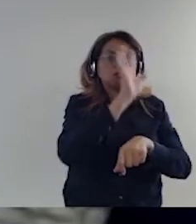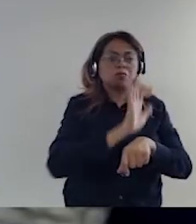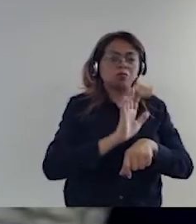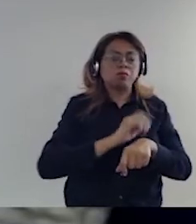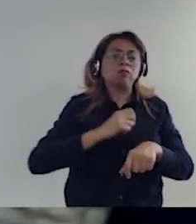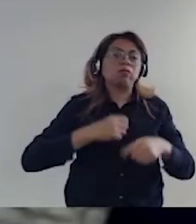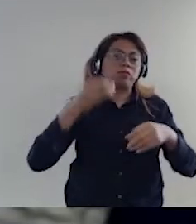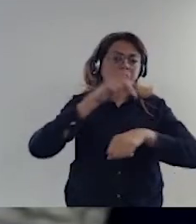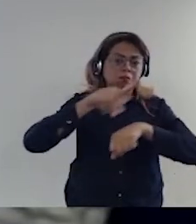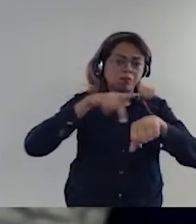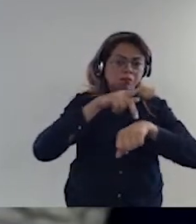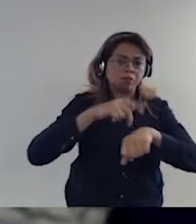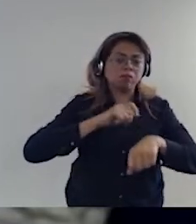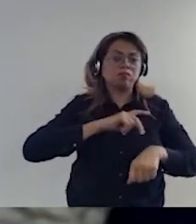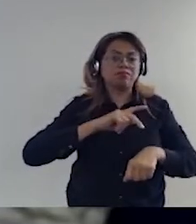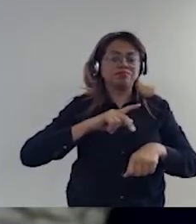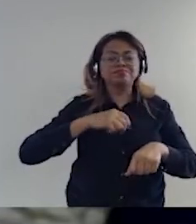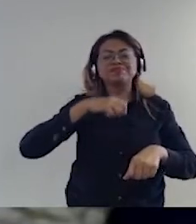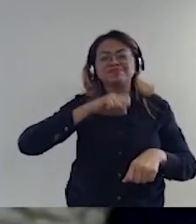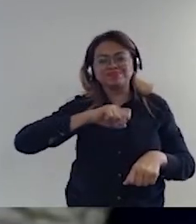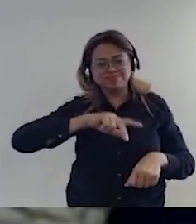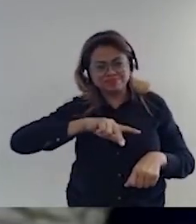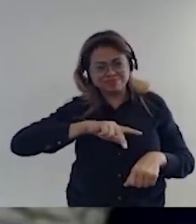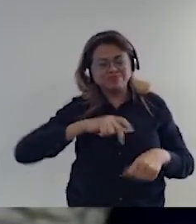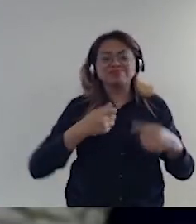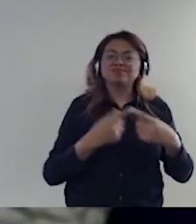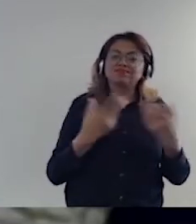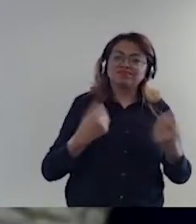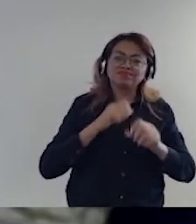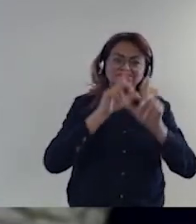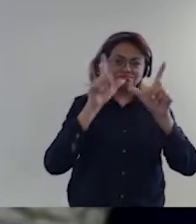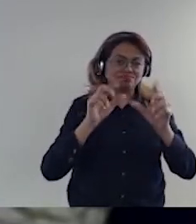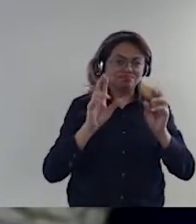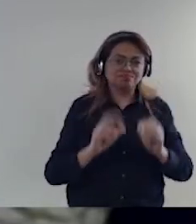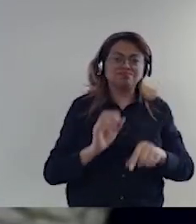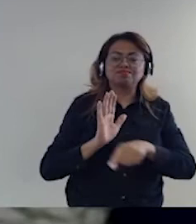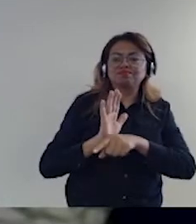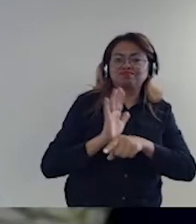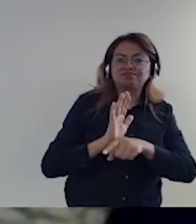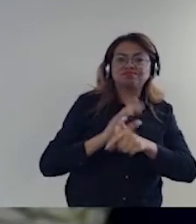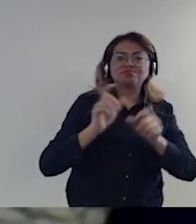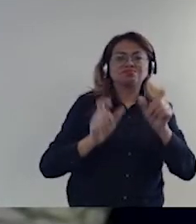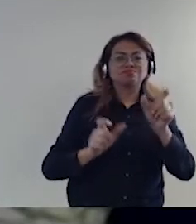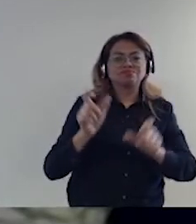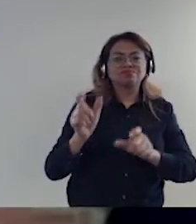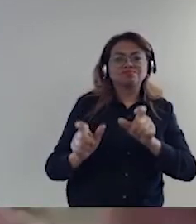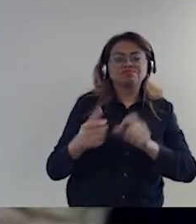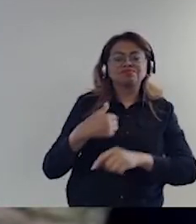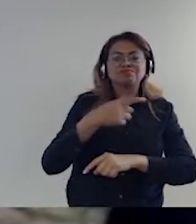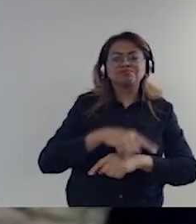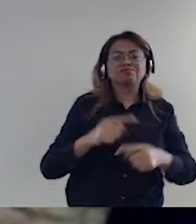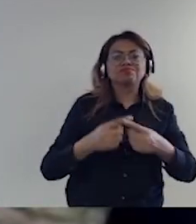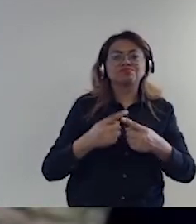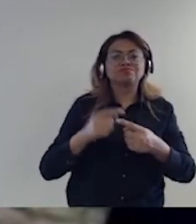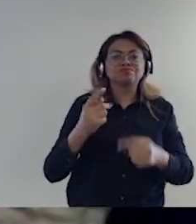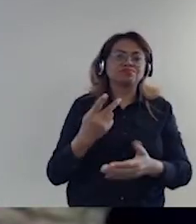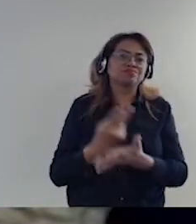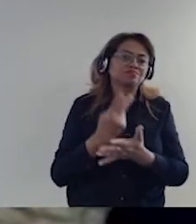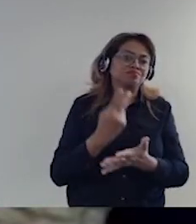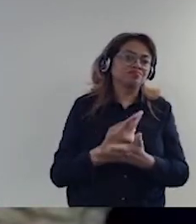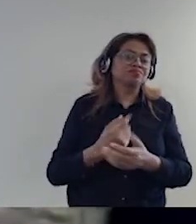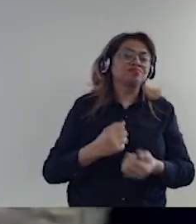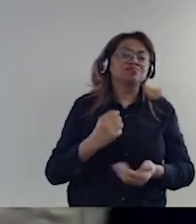neste tecido social. Mas, como é evidente, o Estado não tem recursos limitados. Apesar dos apoios que